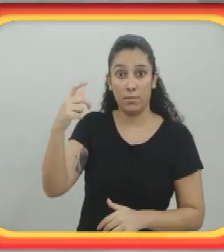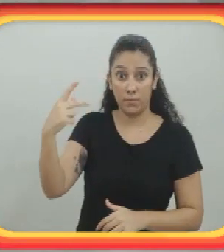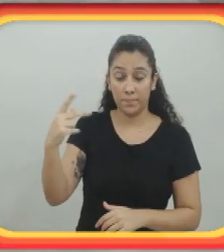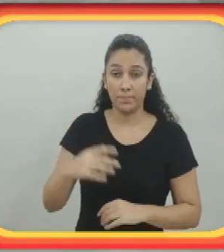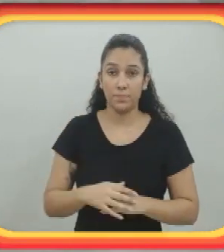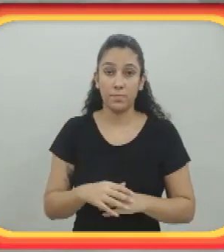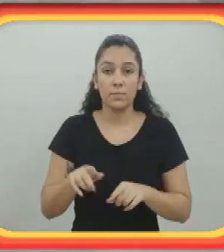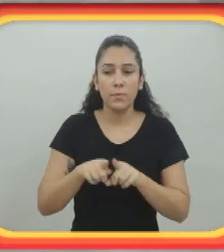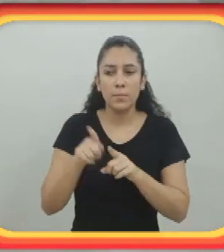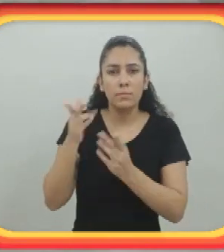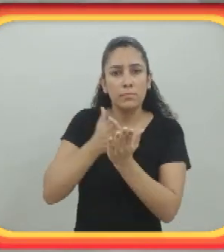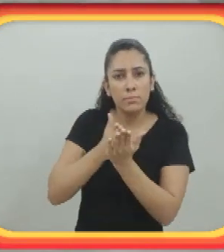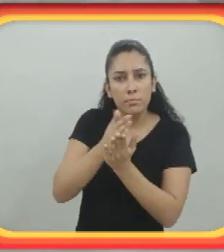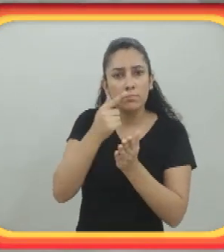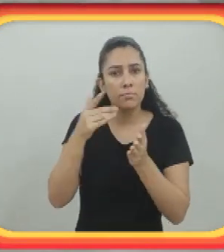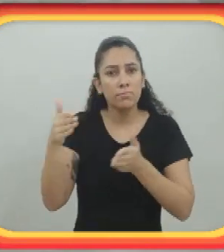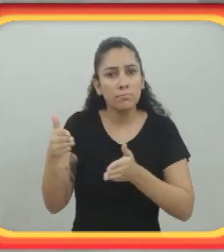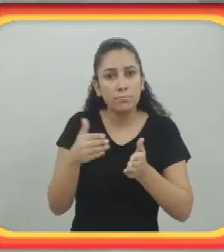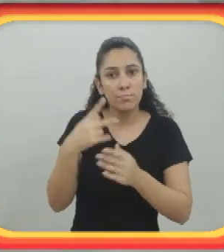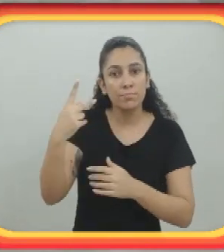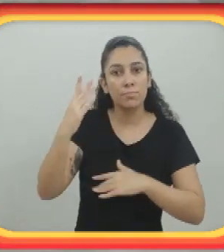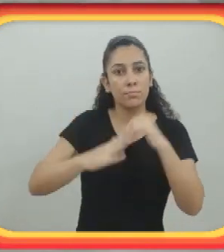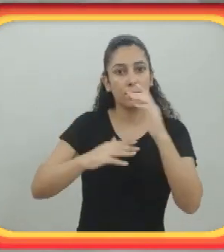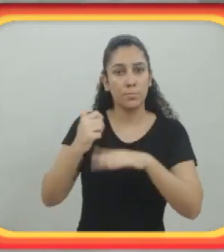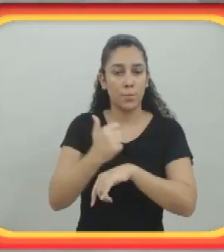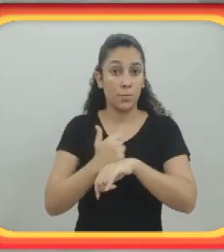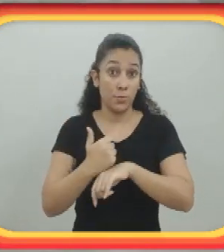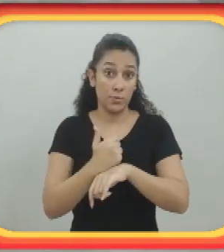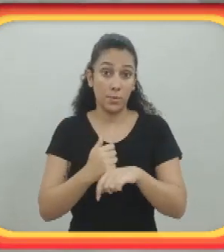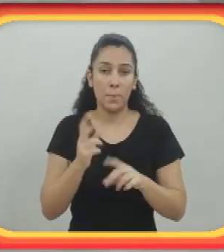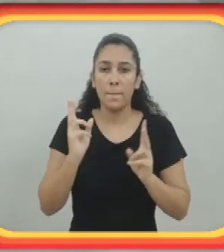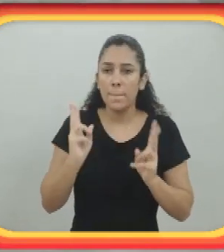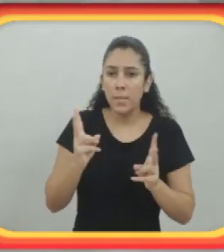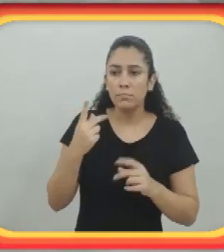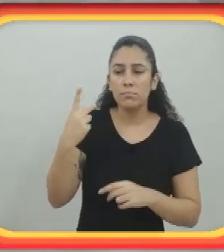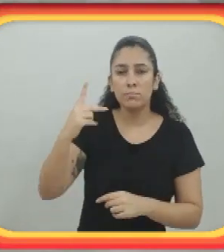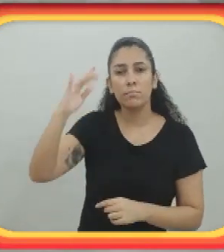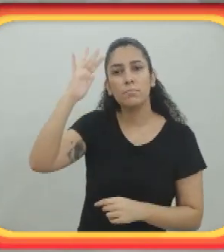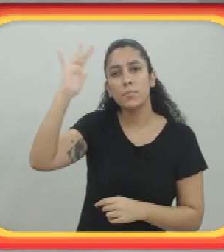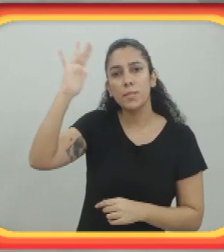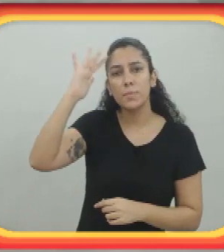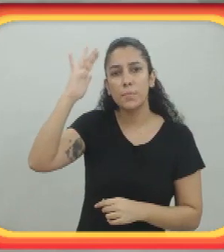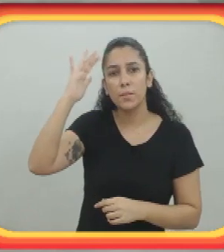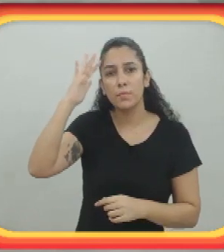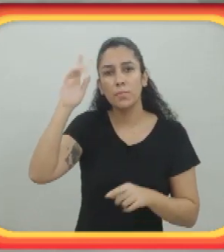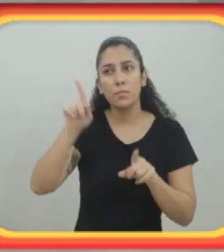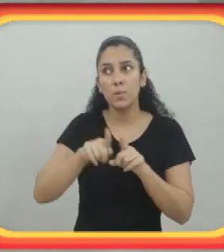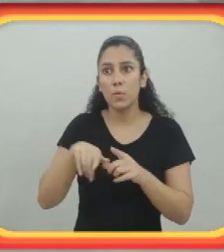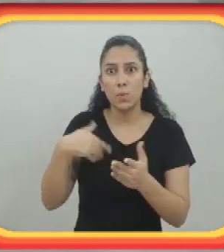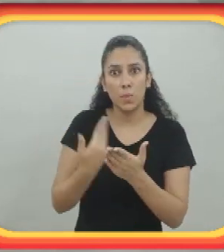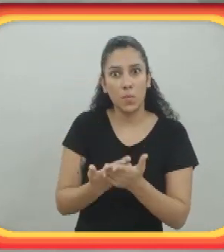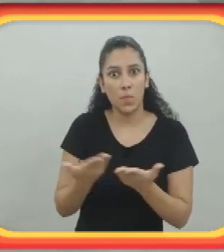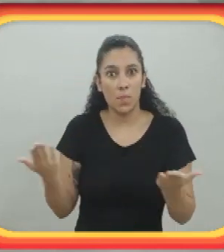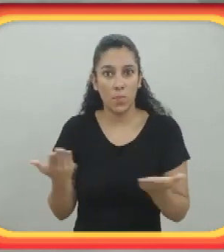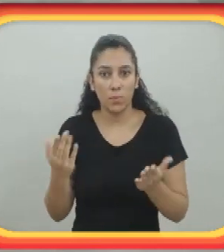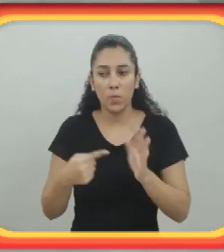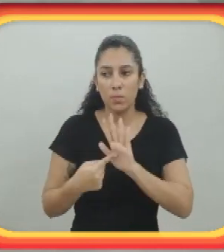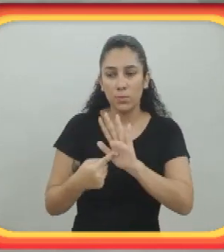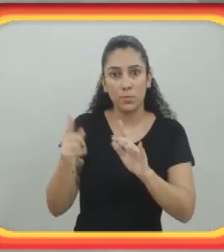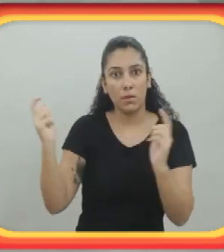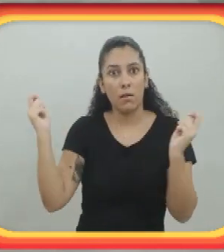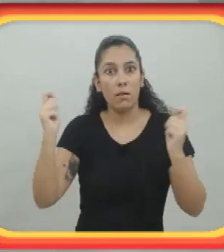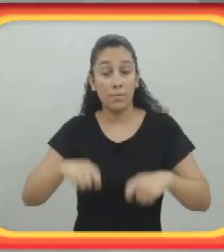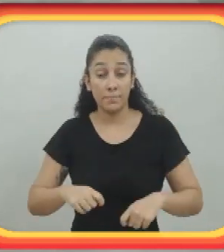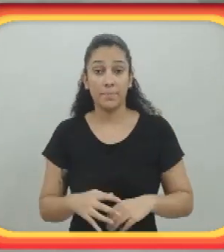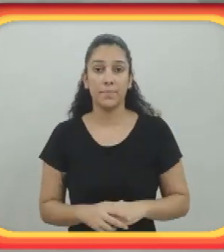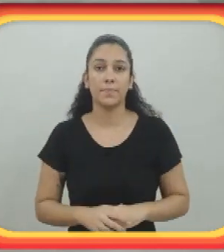estude, se aprofunde na temática que ele considera mais interessante, né?